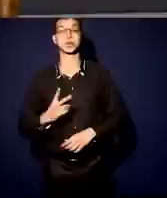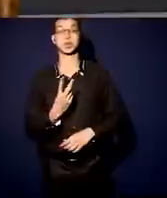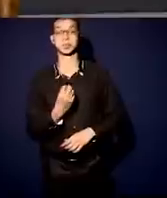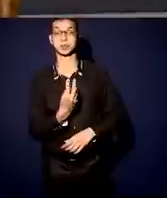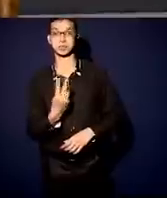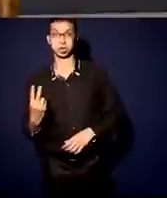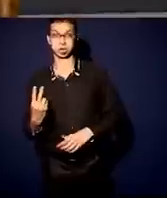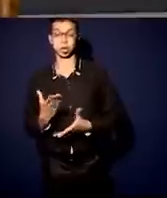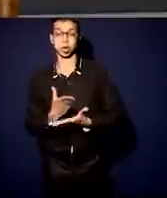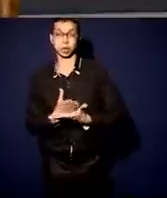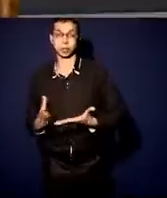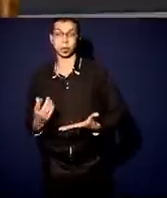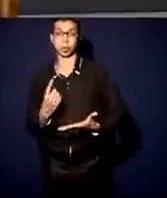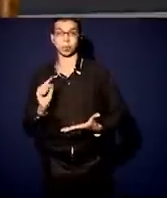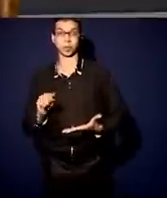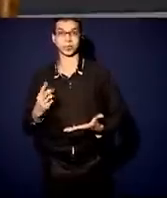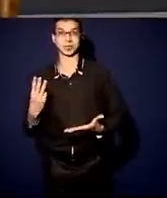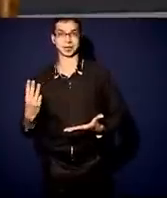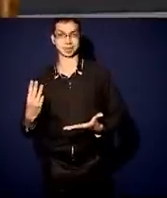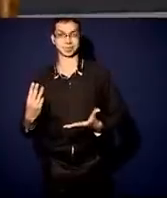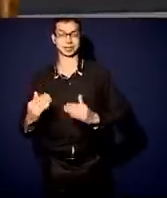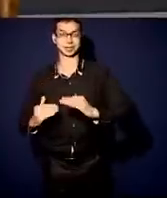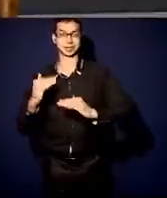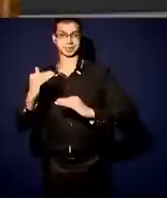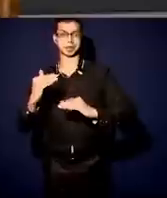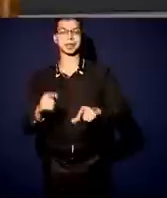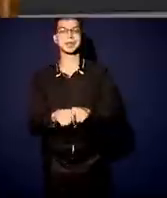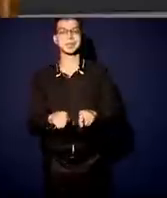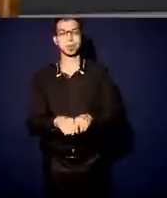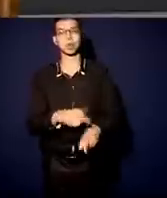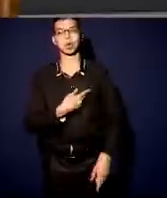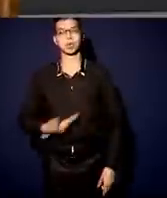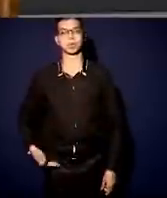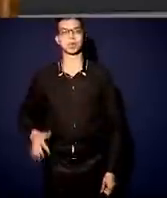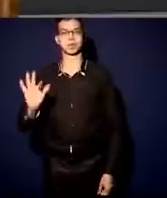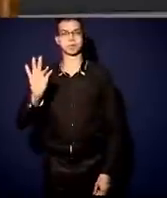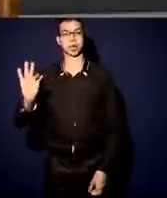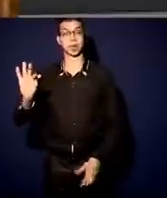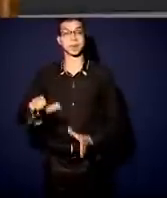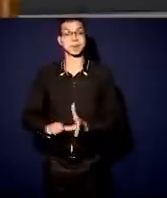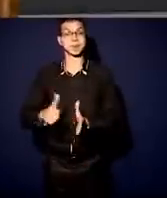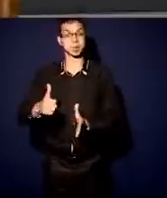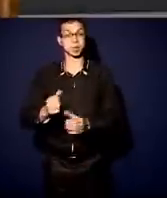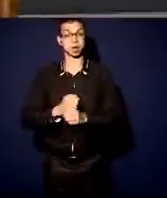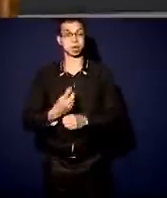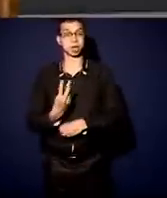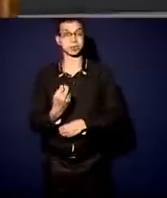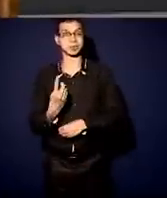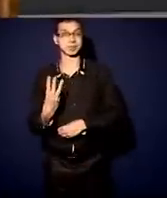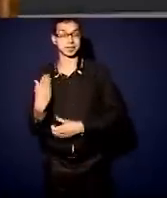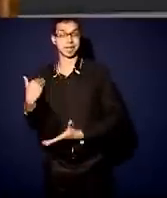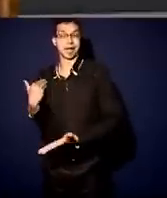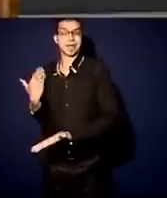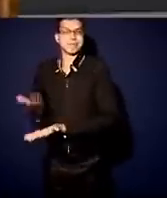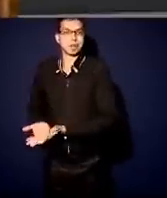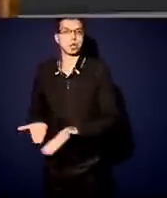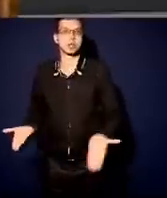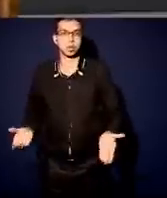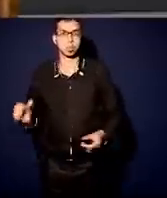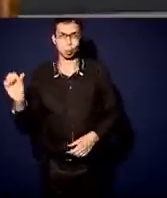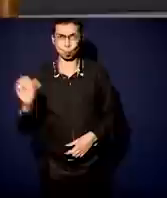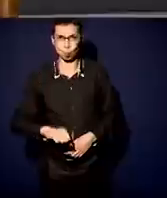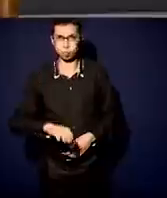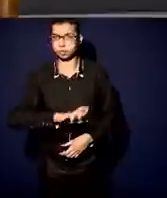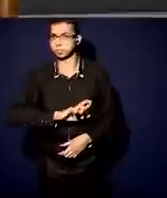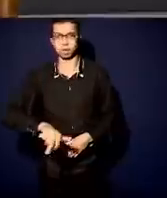afro primário de um ponto três do PIB e o primeiro superápice do governo federal desde 2013 então ponto de partida não é tão ruim tá